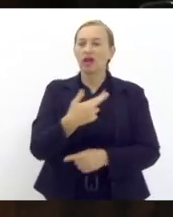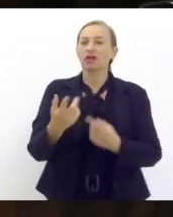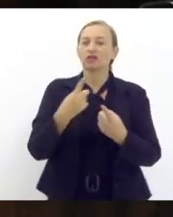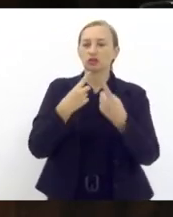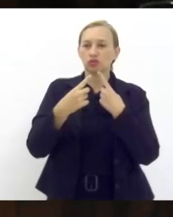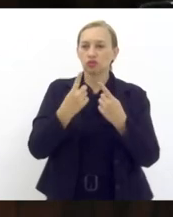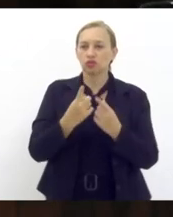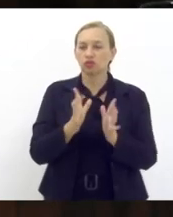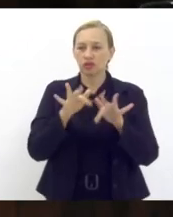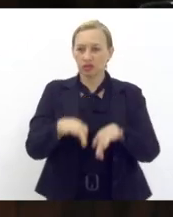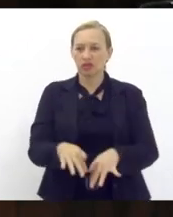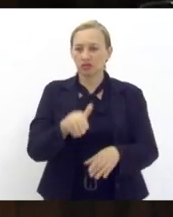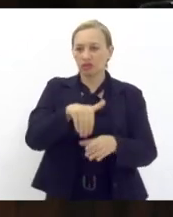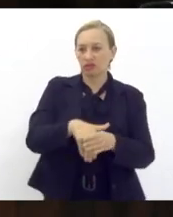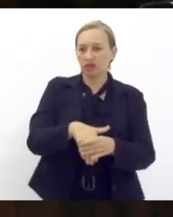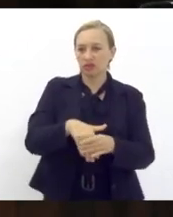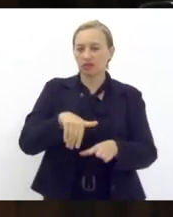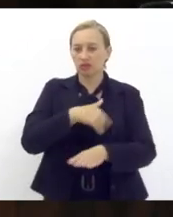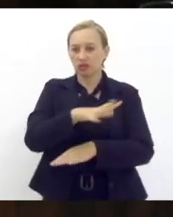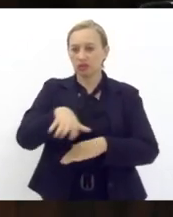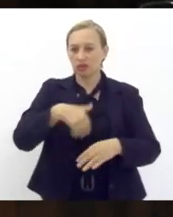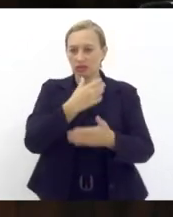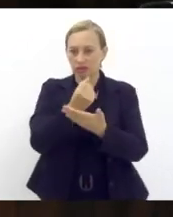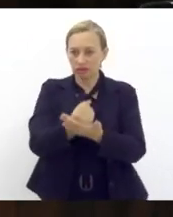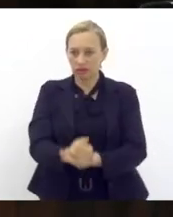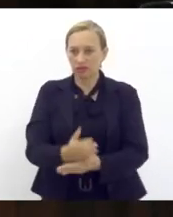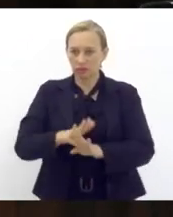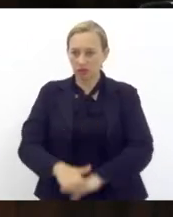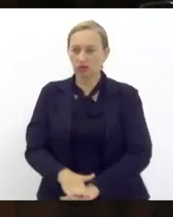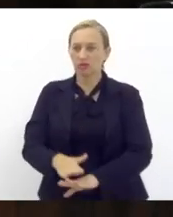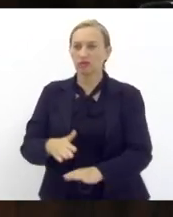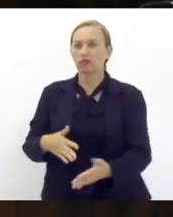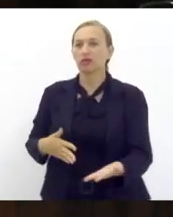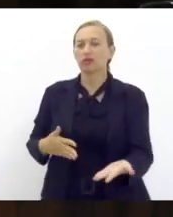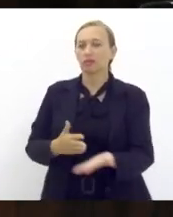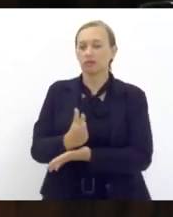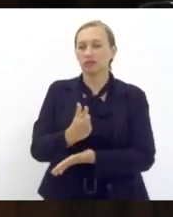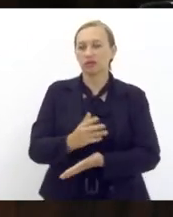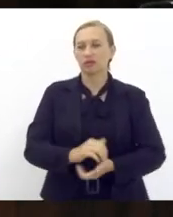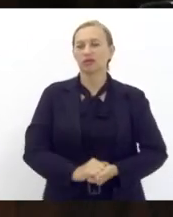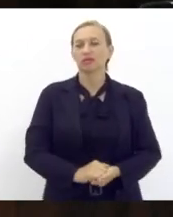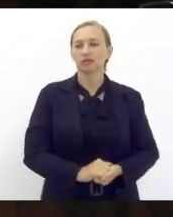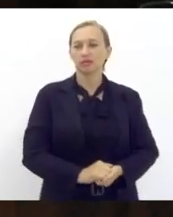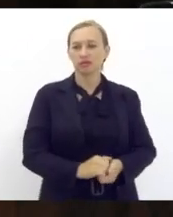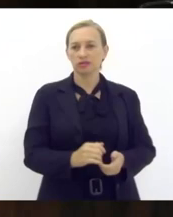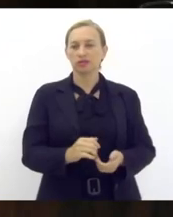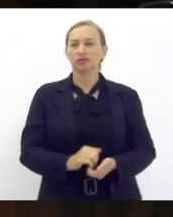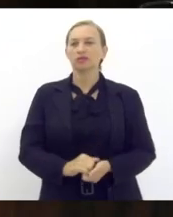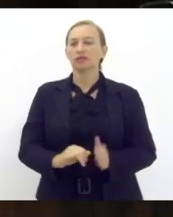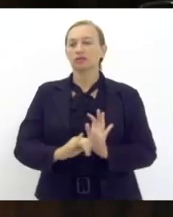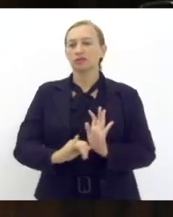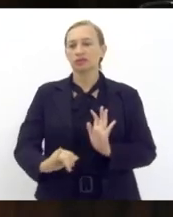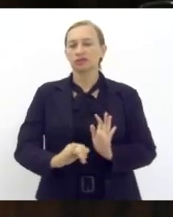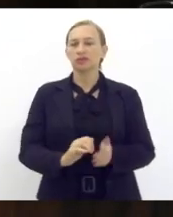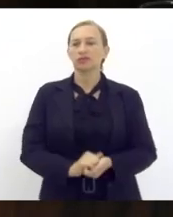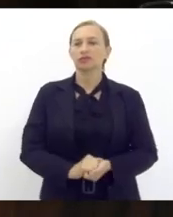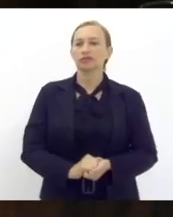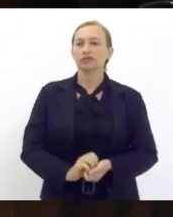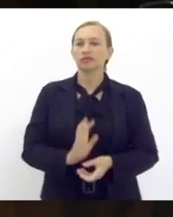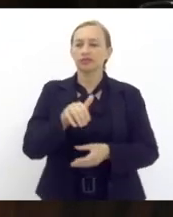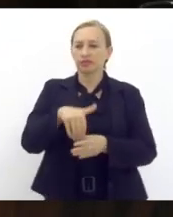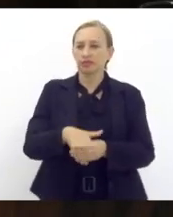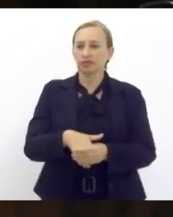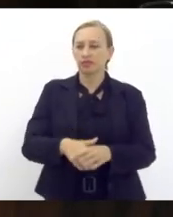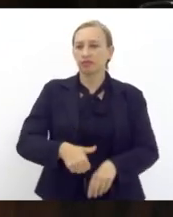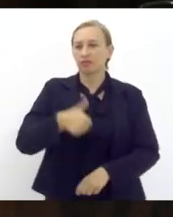encerrada a discussão. Em votação. Os senhores que aprovam, permaneçam como estão. Aprovado, vai autógrafo. Em votação,